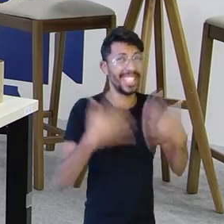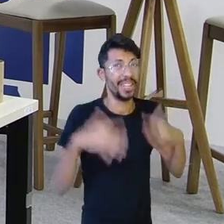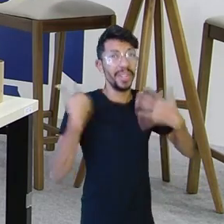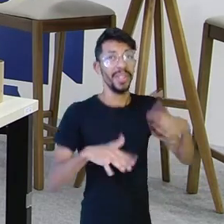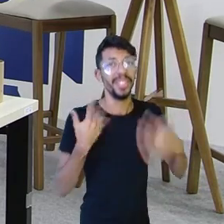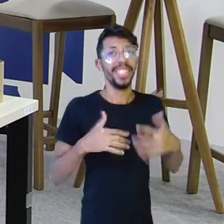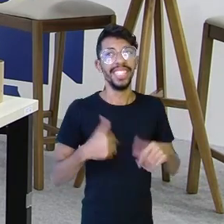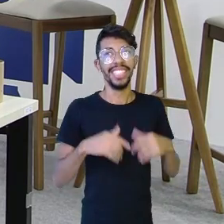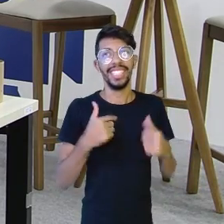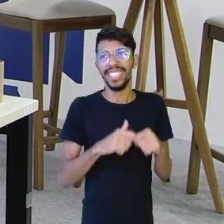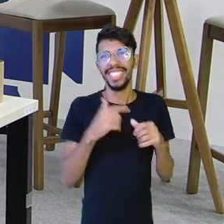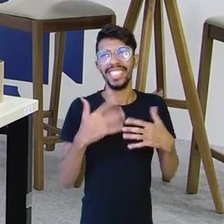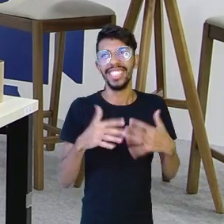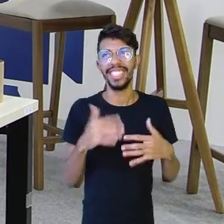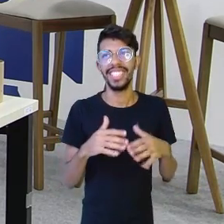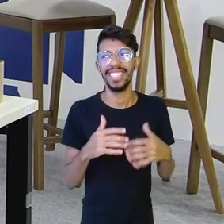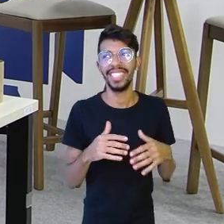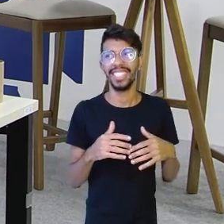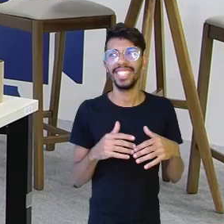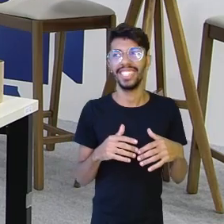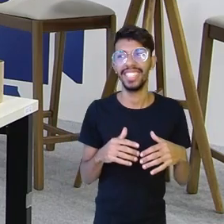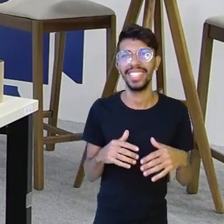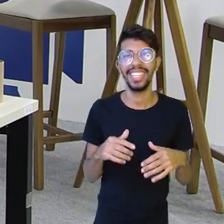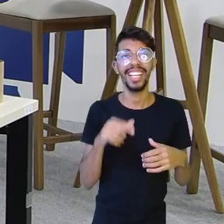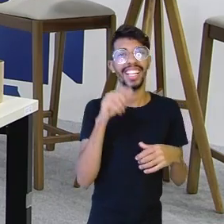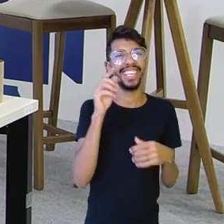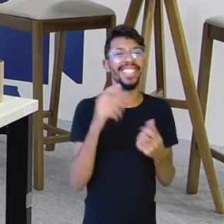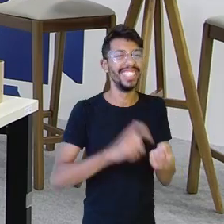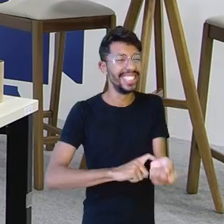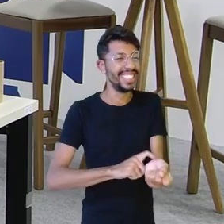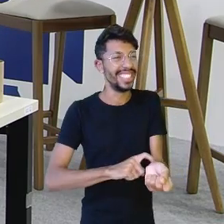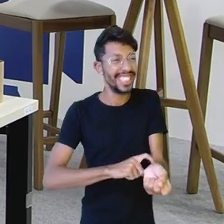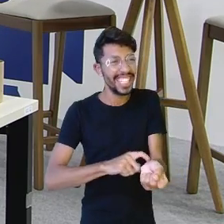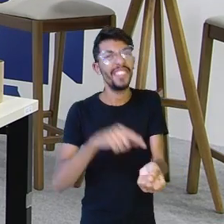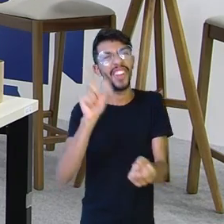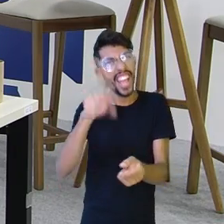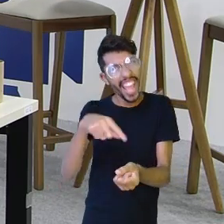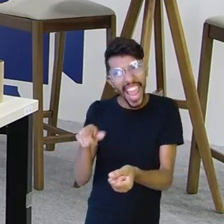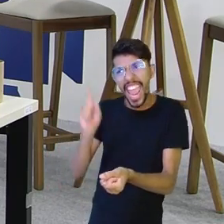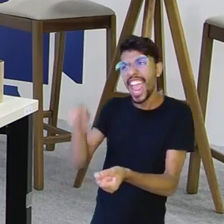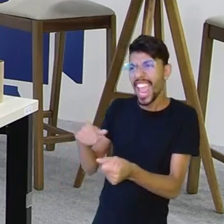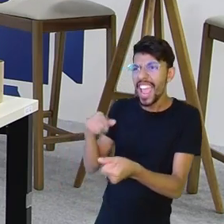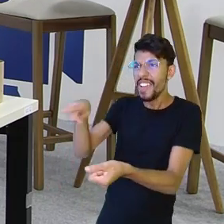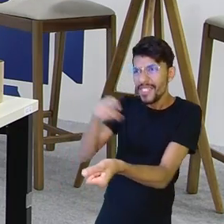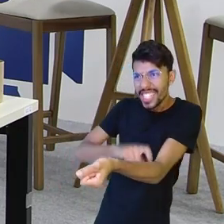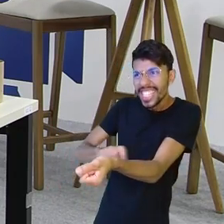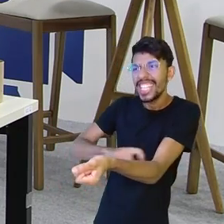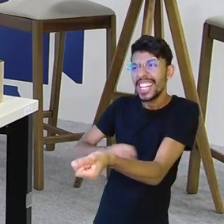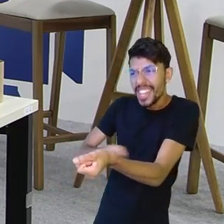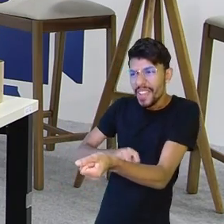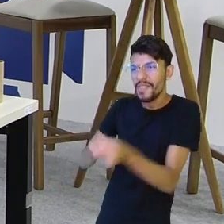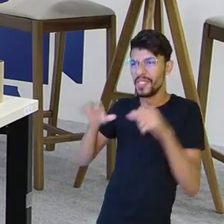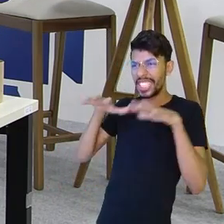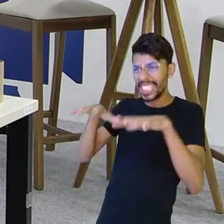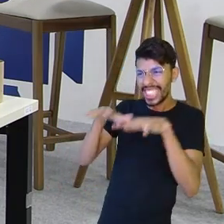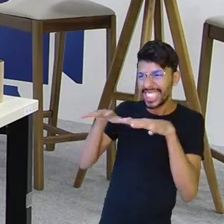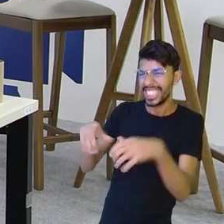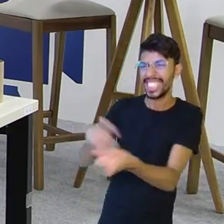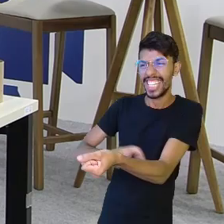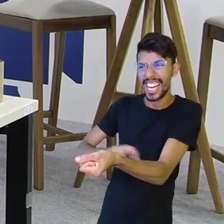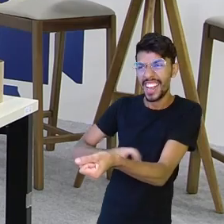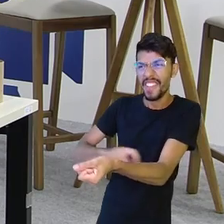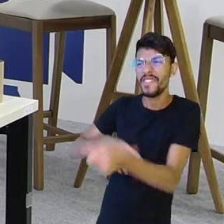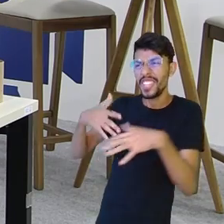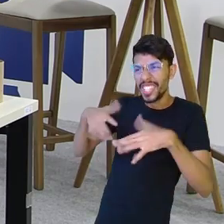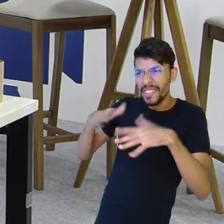vai não. Eu tô nervosa. Sandra, você realmente está pensamento muito negativo. nervosa. Ah, Eu acho que Maria, vai vai cair, cair. né, gente? Vai cair. Vamos lá.